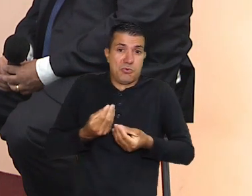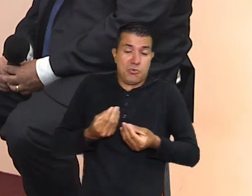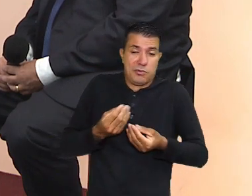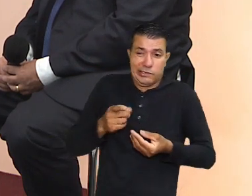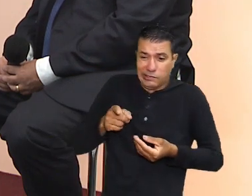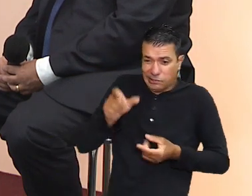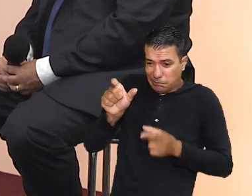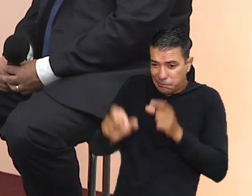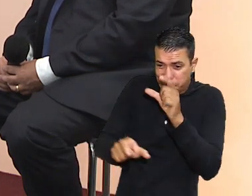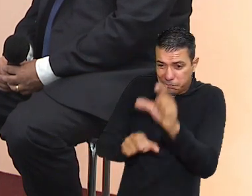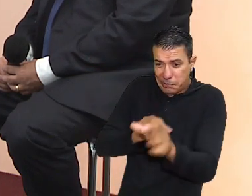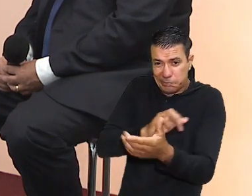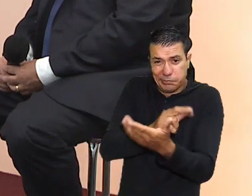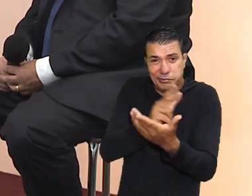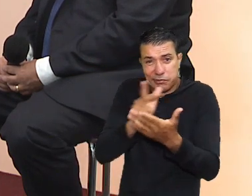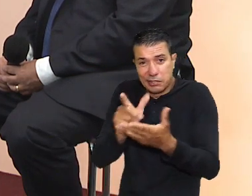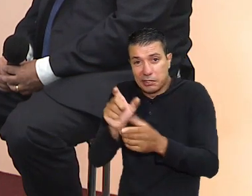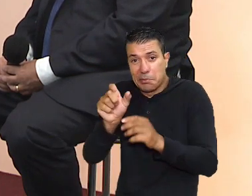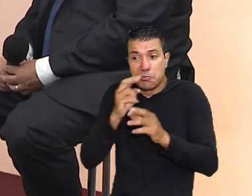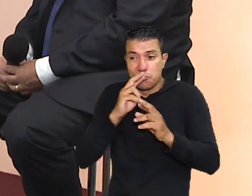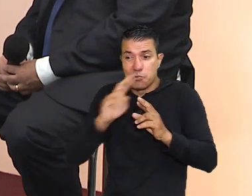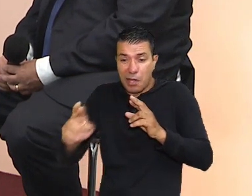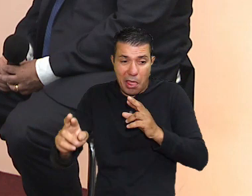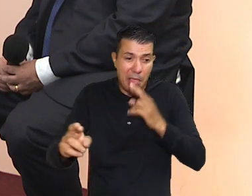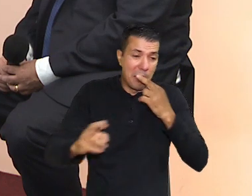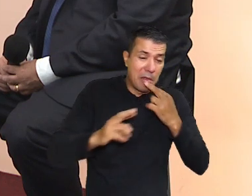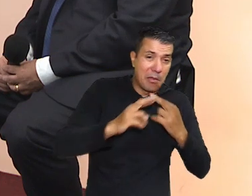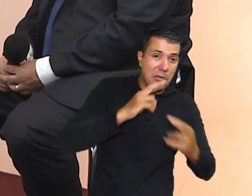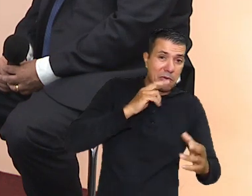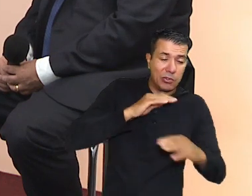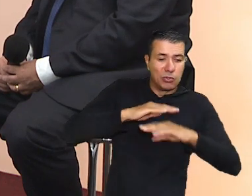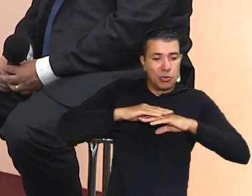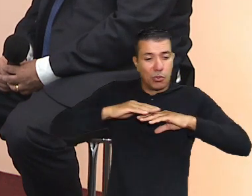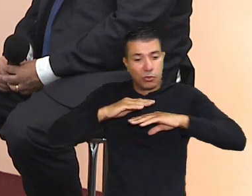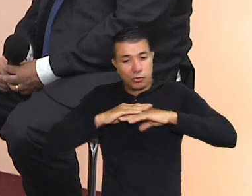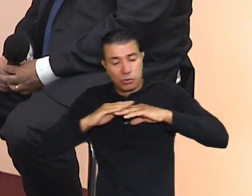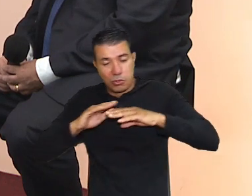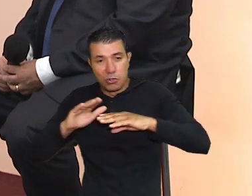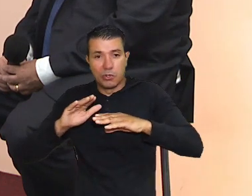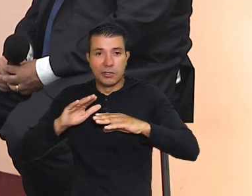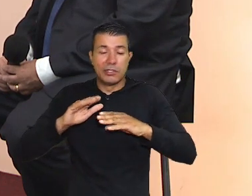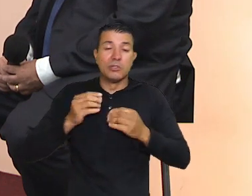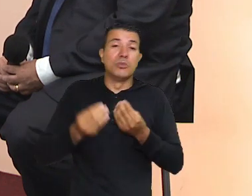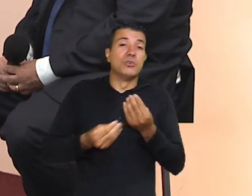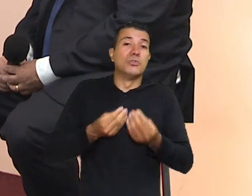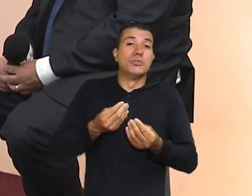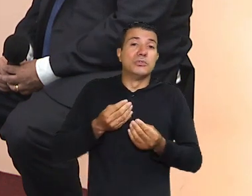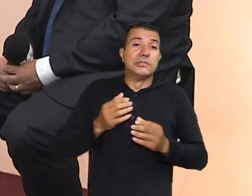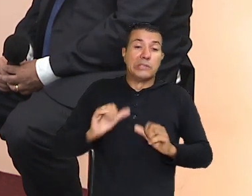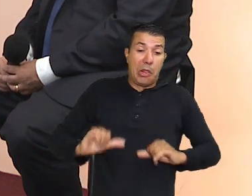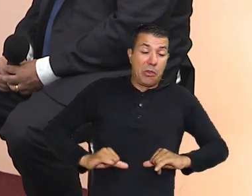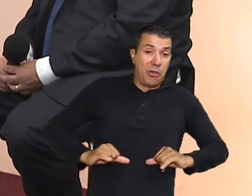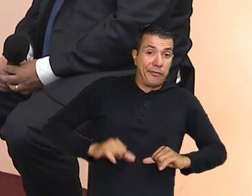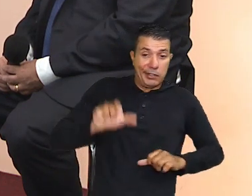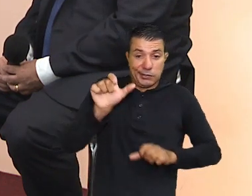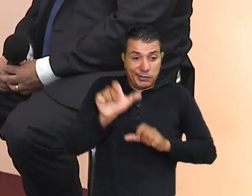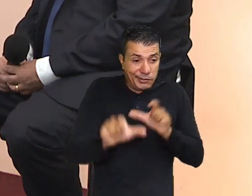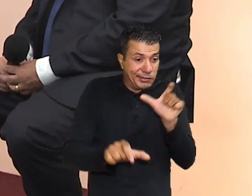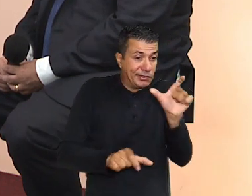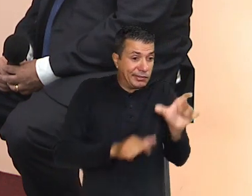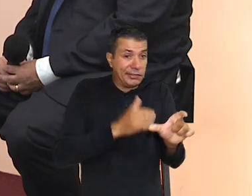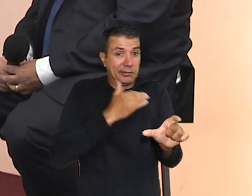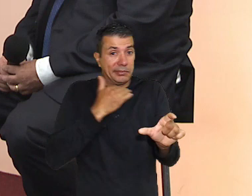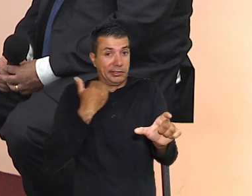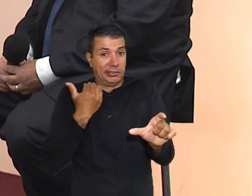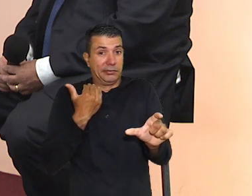tentando trazer, quem sabe, uma forma de consolo, quem sabe, amenizar o sofrimento no que diz respeito à